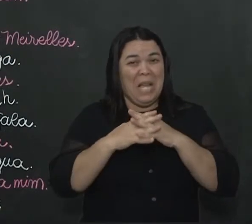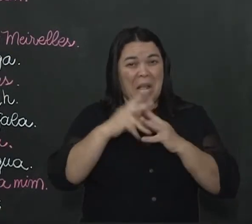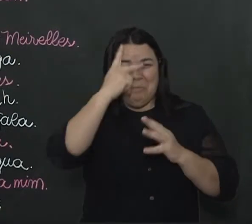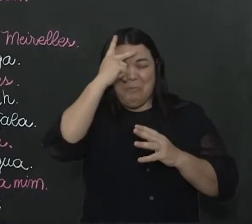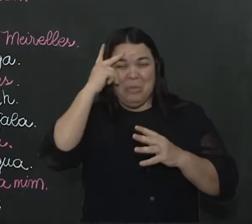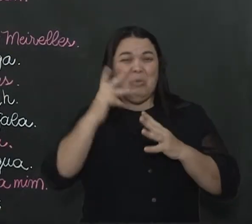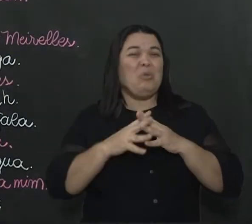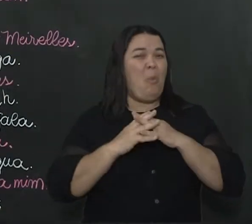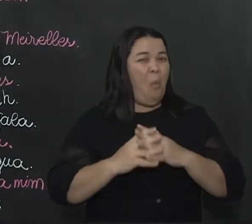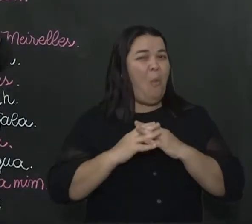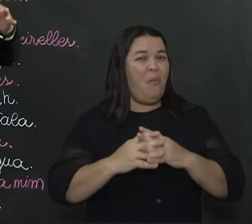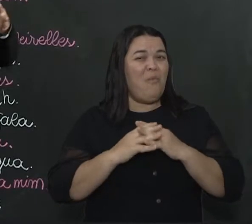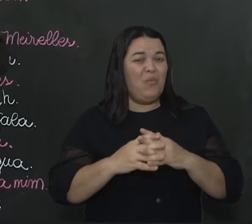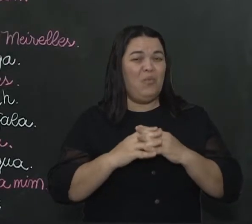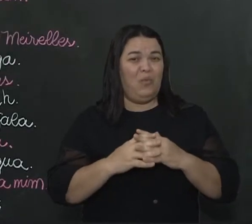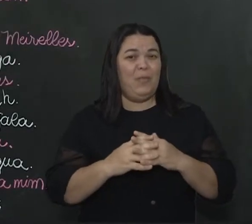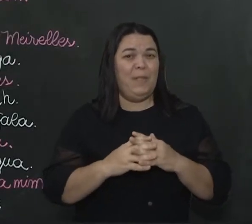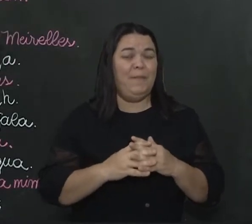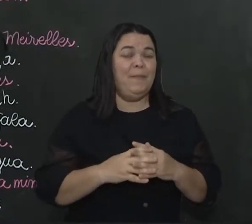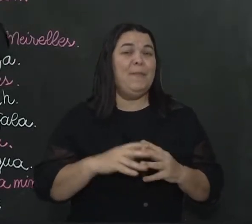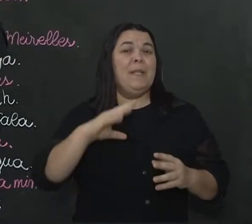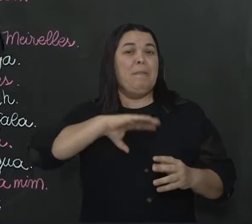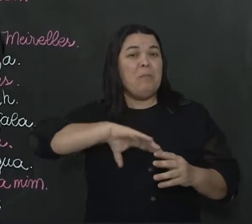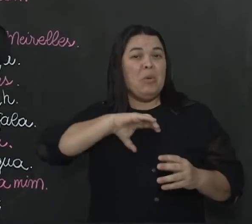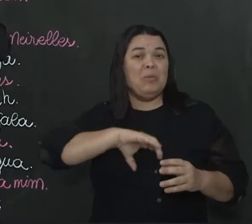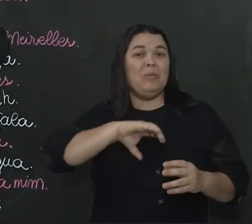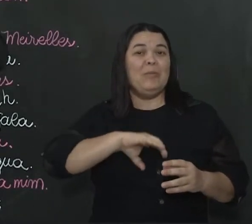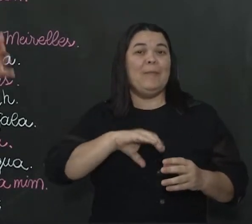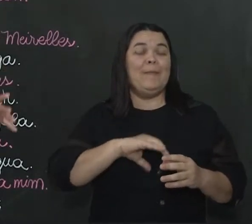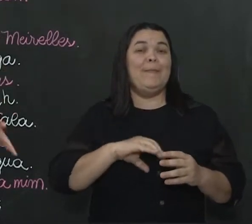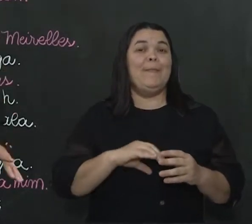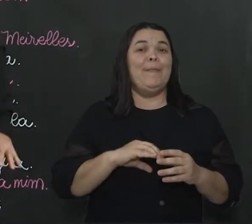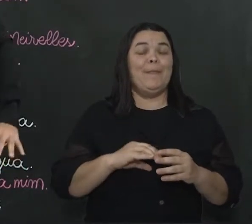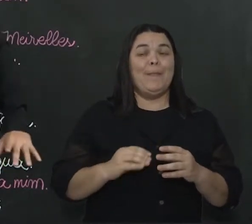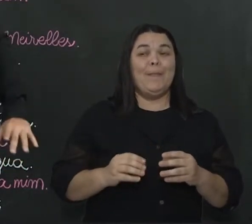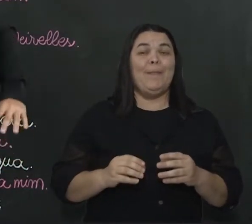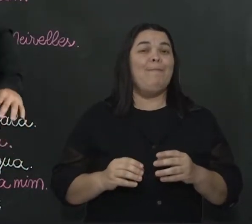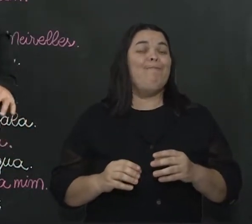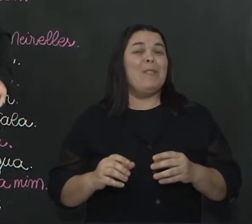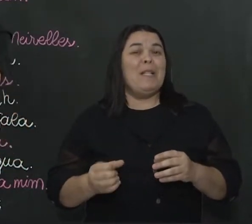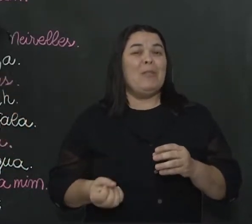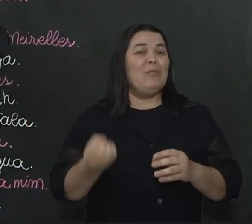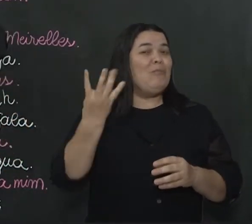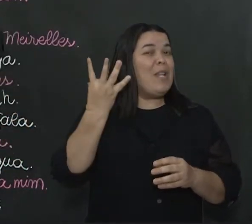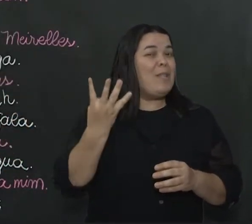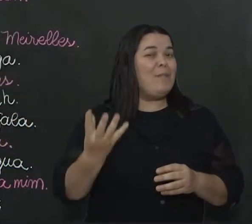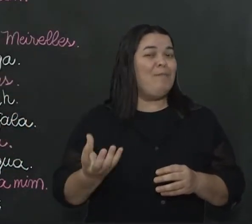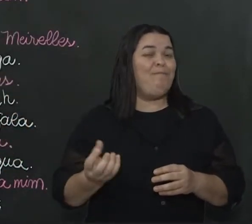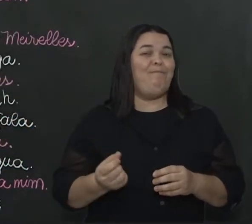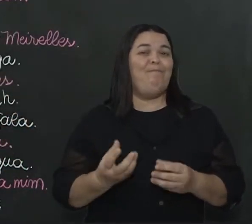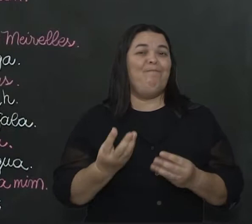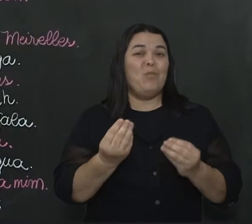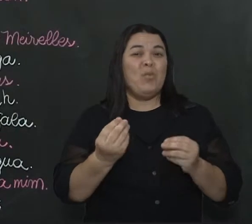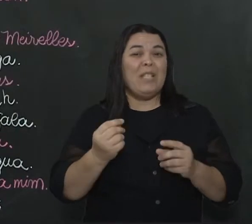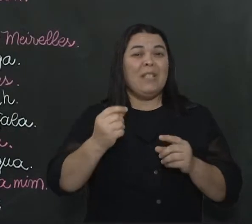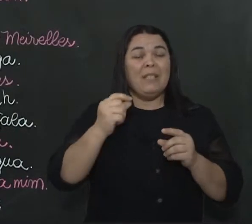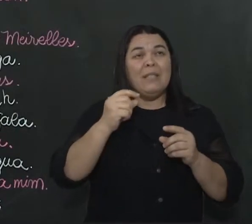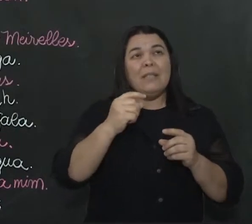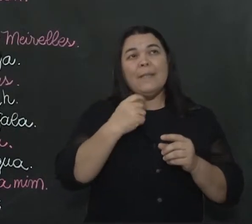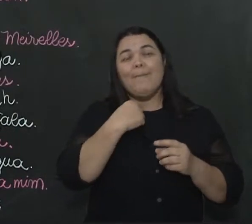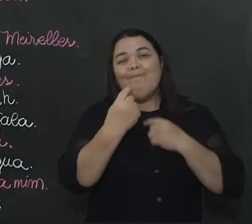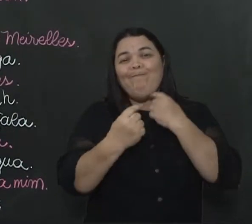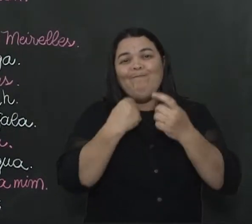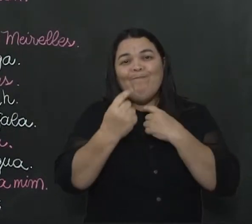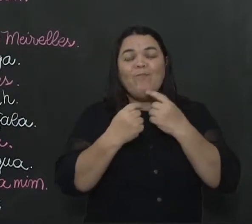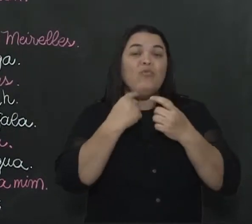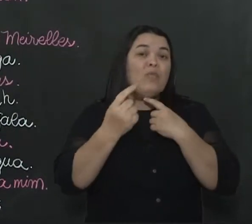de um fenômeno muito particular da língua portuguesa, que gera algumas dúvidas por conta da ocorrência do acento indicativo,